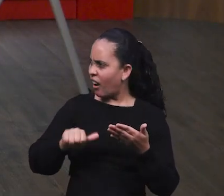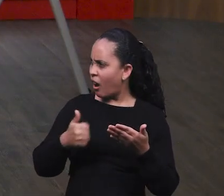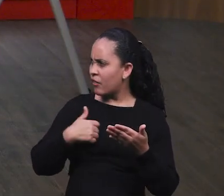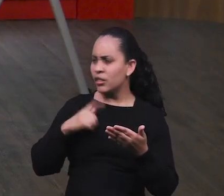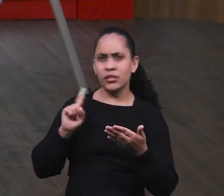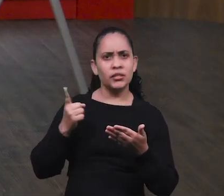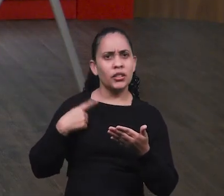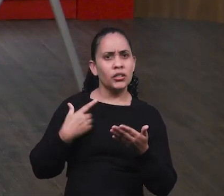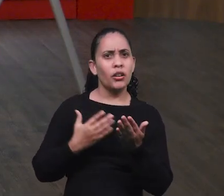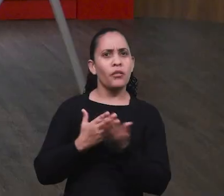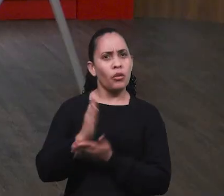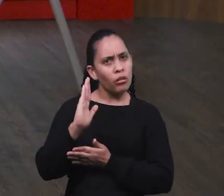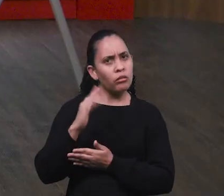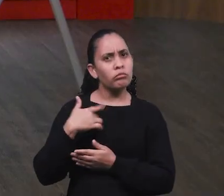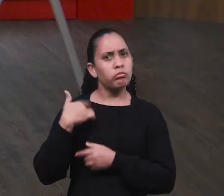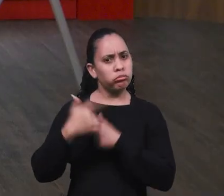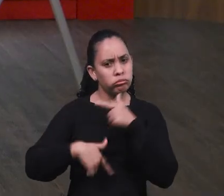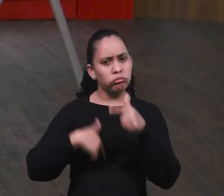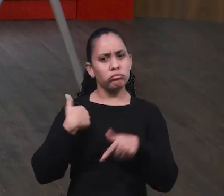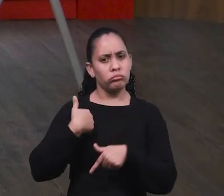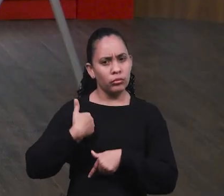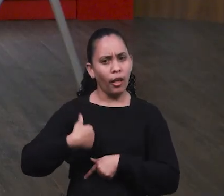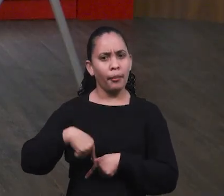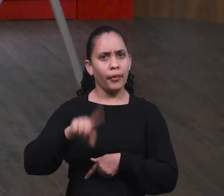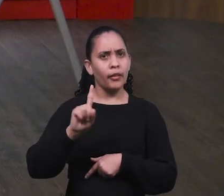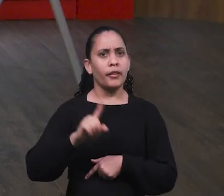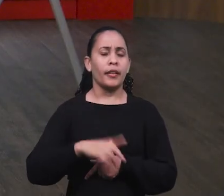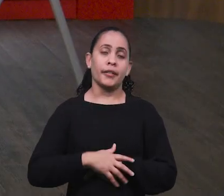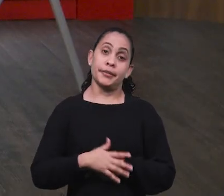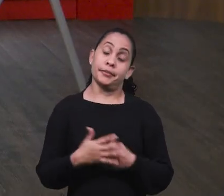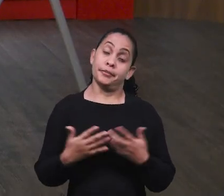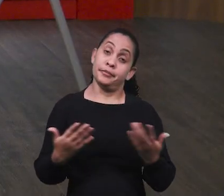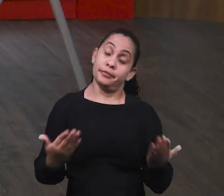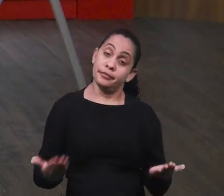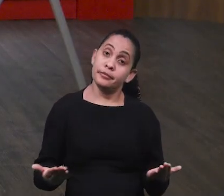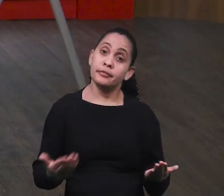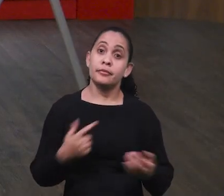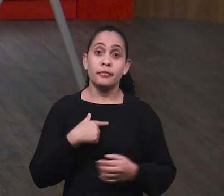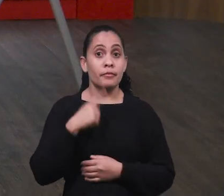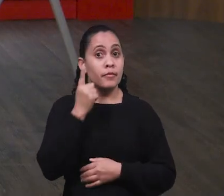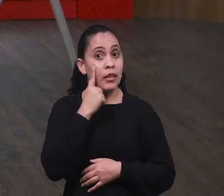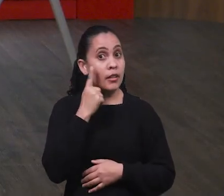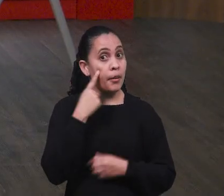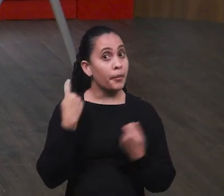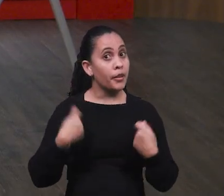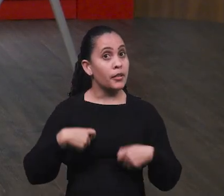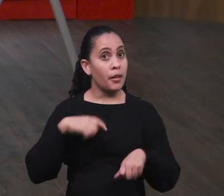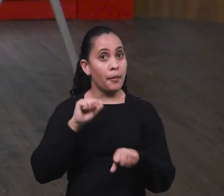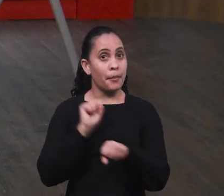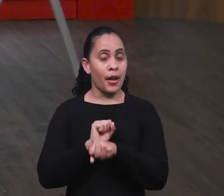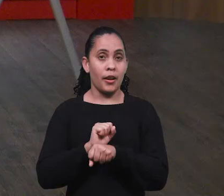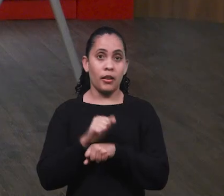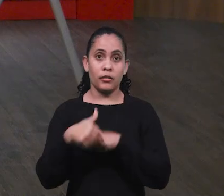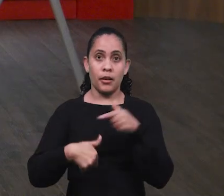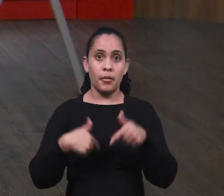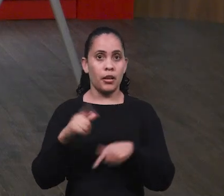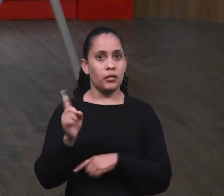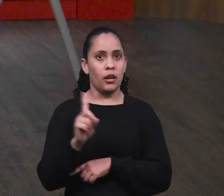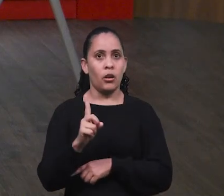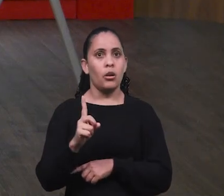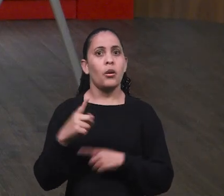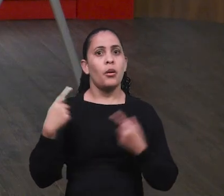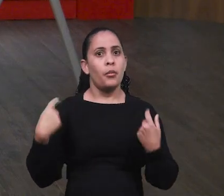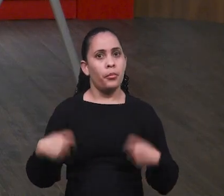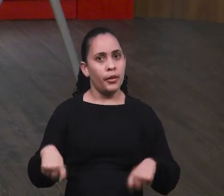o meu negócio, eu só vou fazendo. Então, é um ponto, eu vou dizer aqui, você precisa parar, mas não é parar de